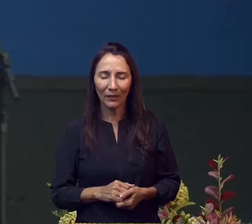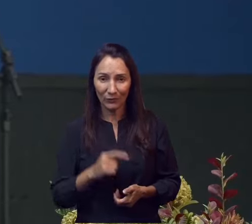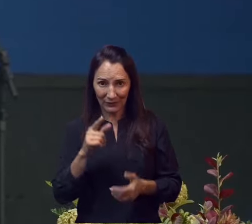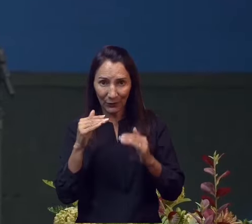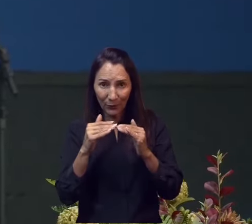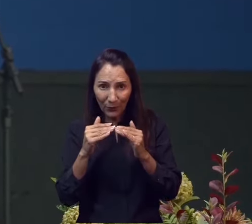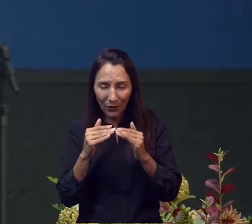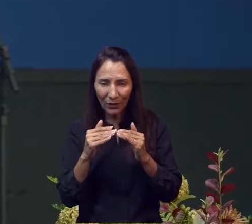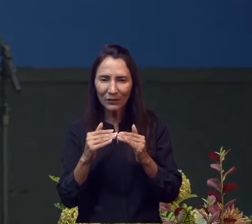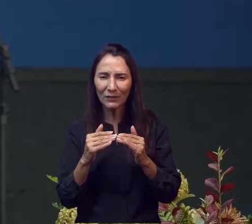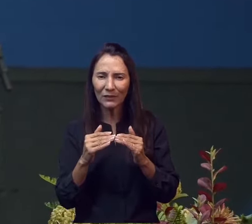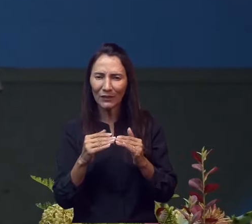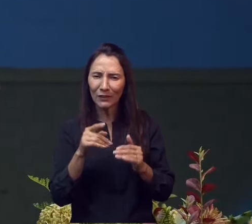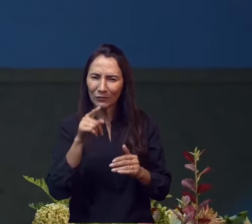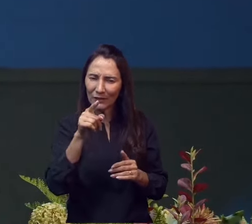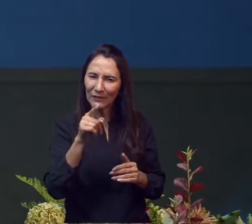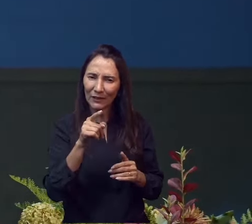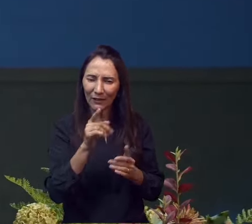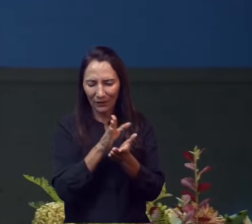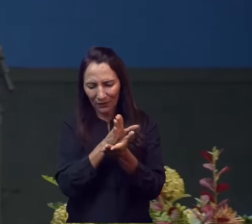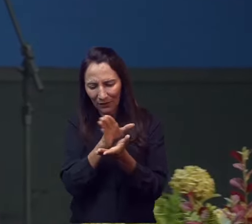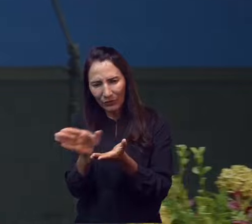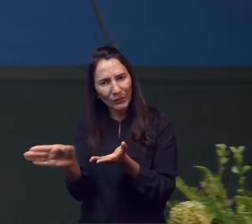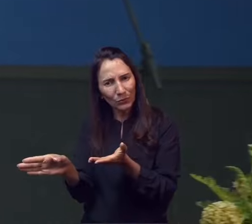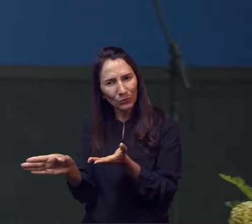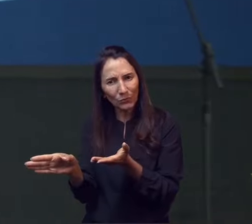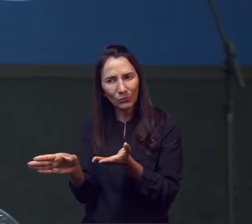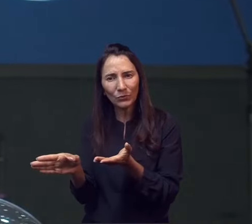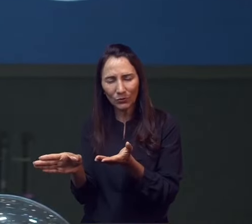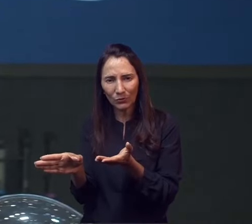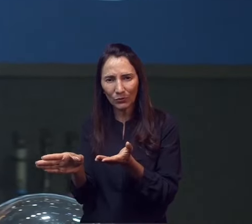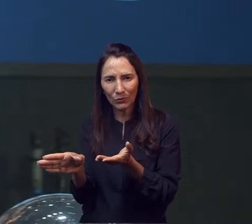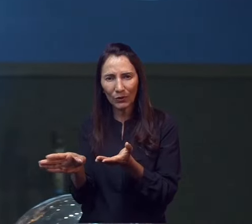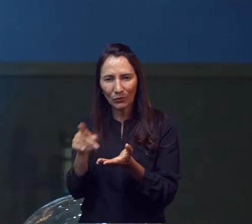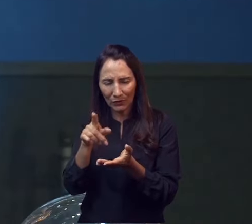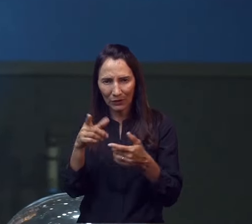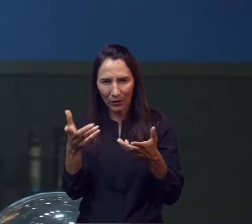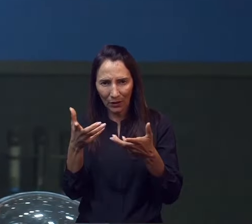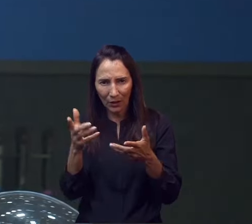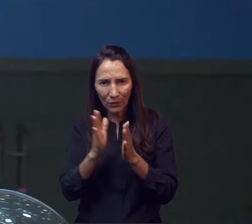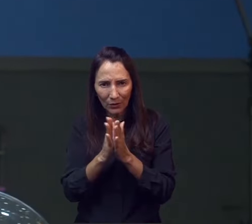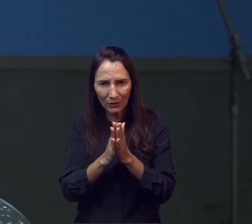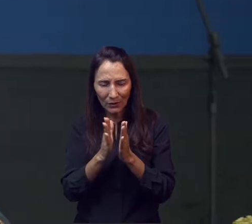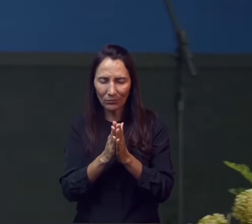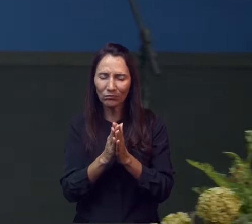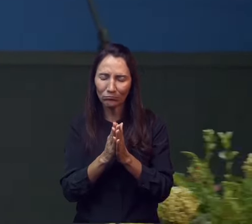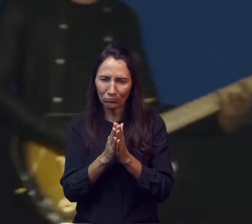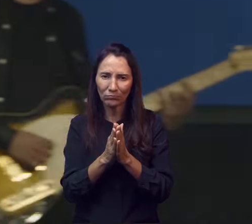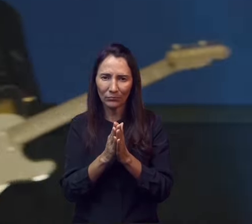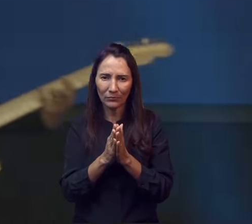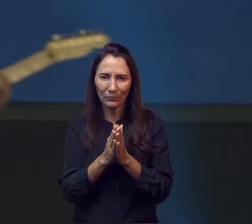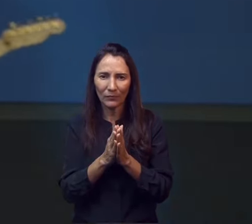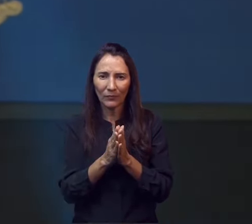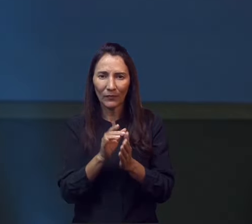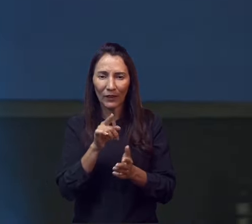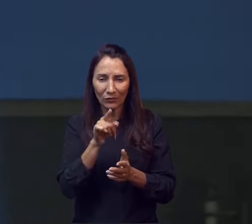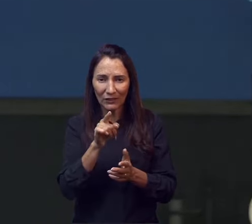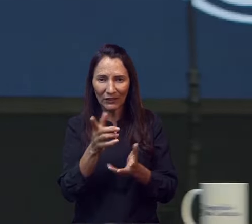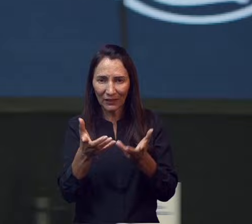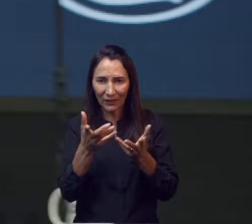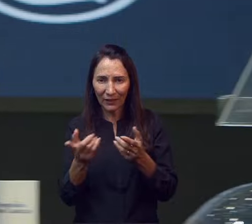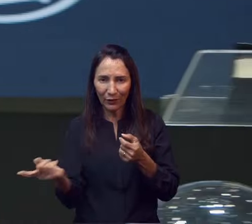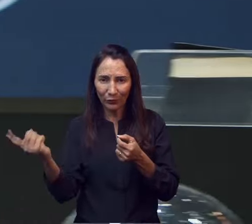se tem alguém aqui afastado do Evangelho alguém que está precisando de oração não fica no seu lugar se tem alguém afastado e quer